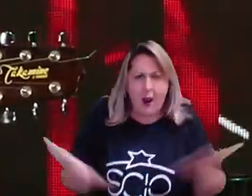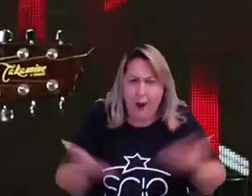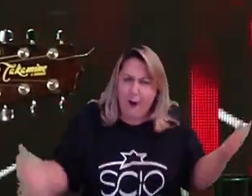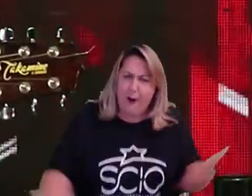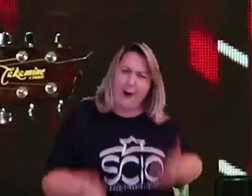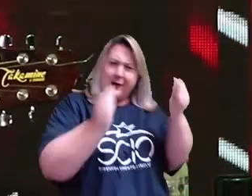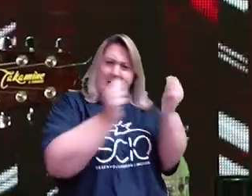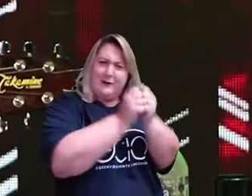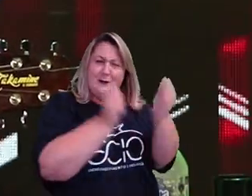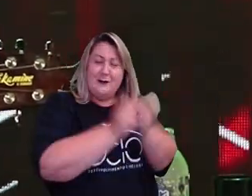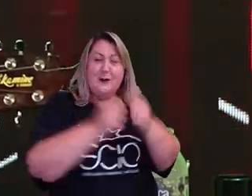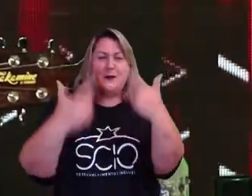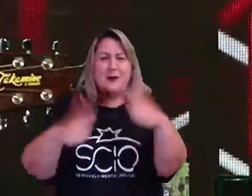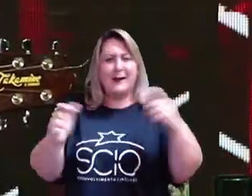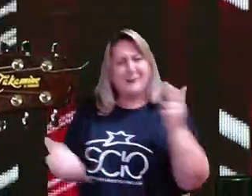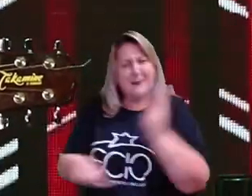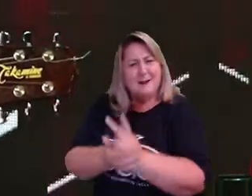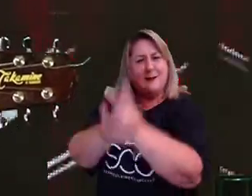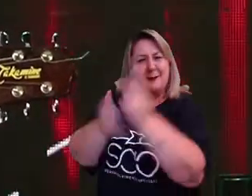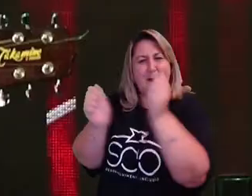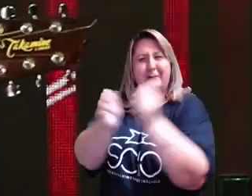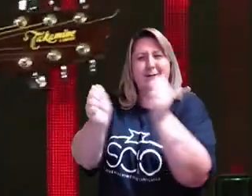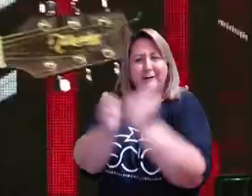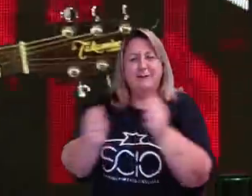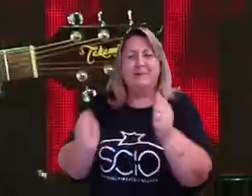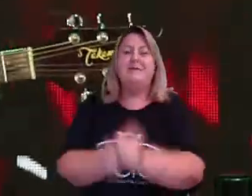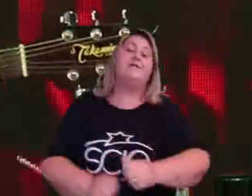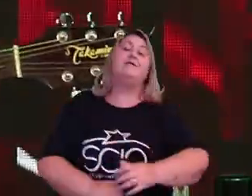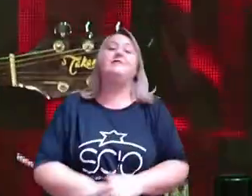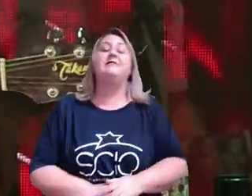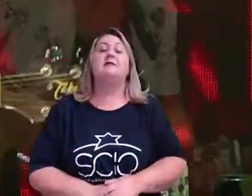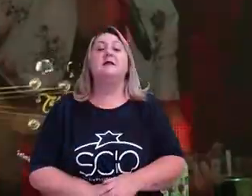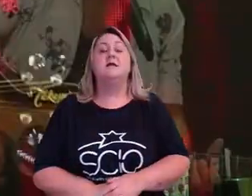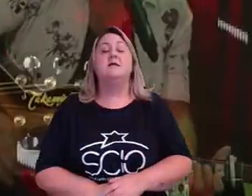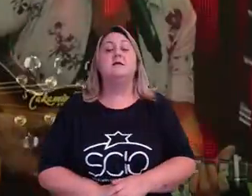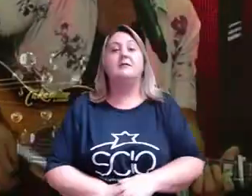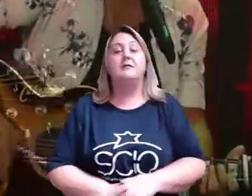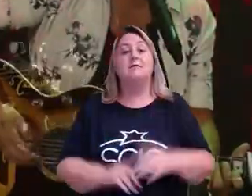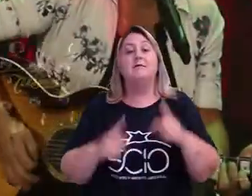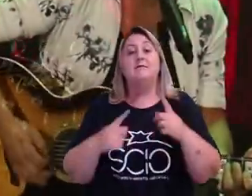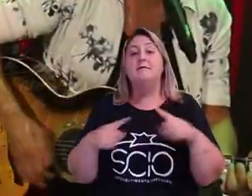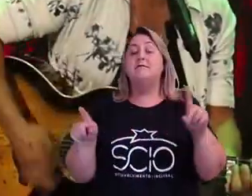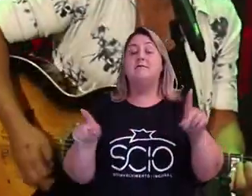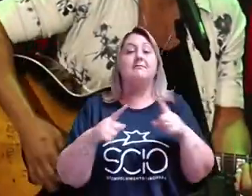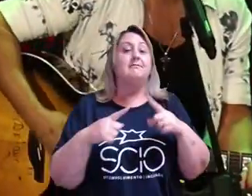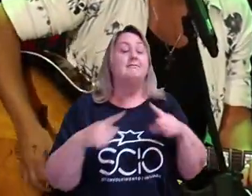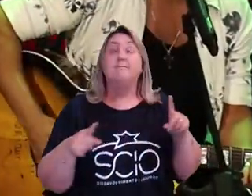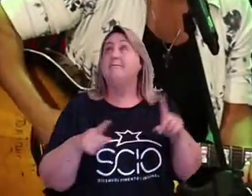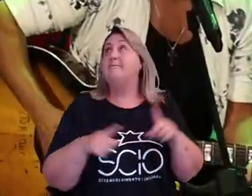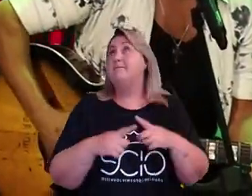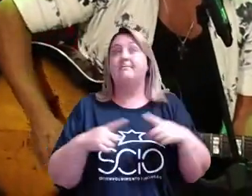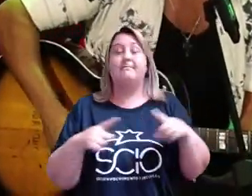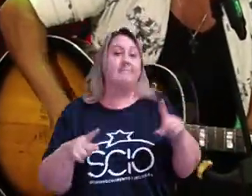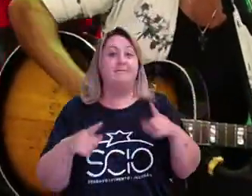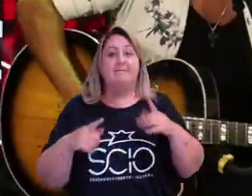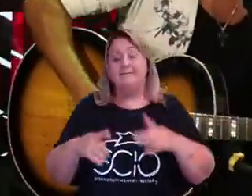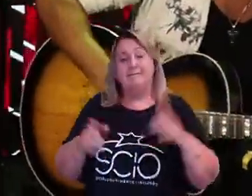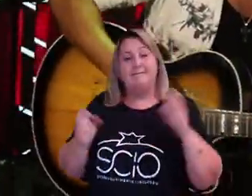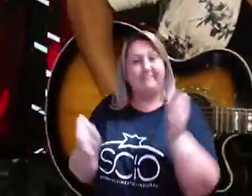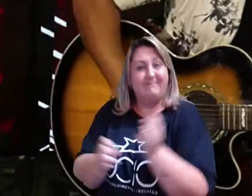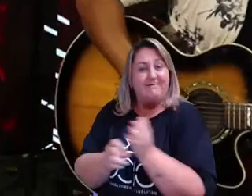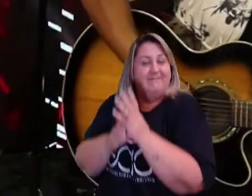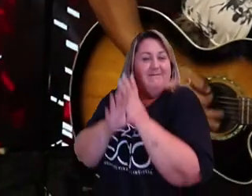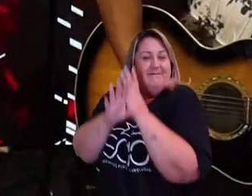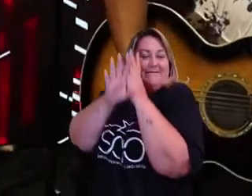é agora e o melhor lugar é sempre onde você está. E a luz nunca se